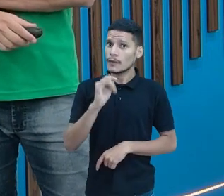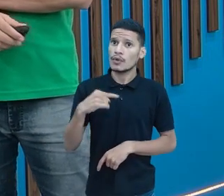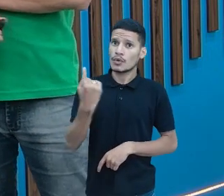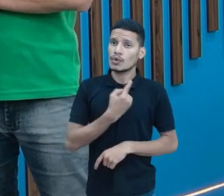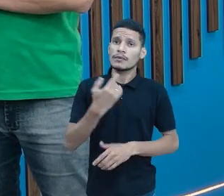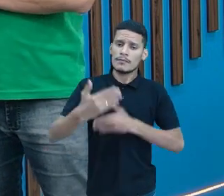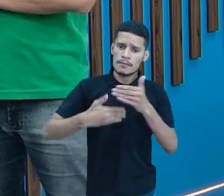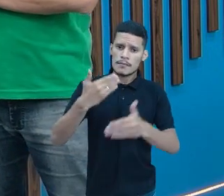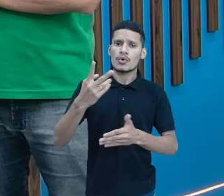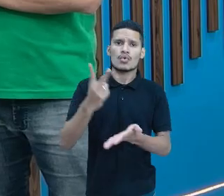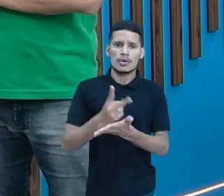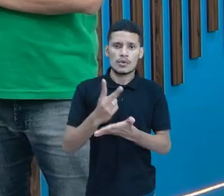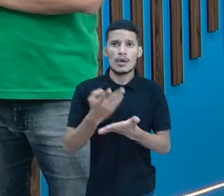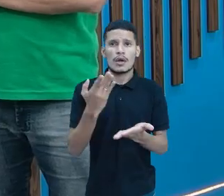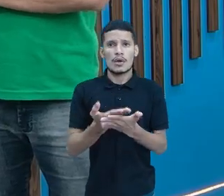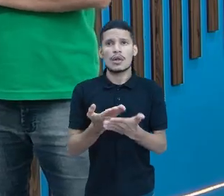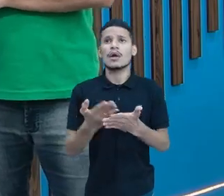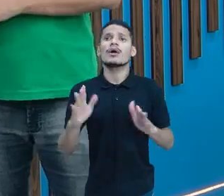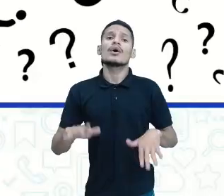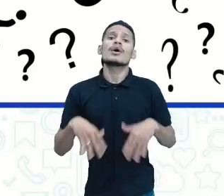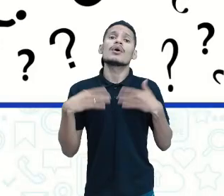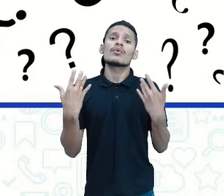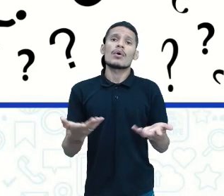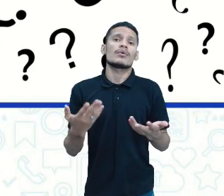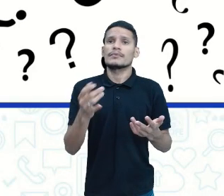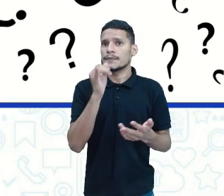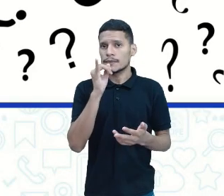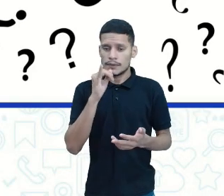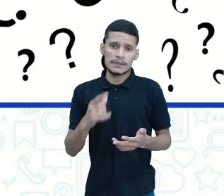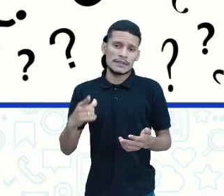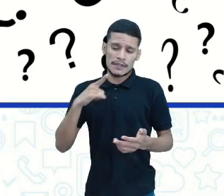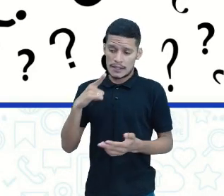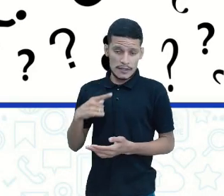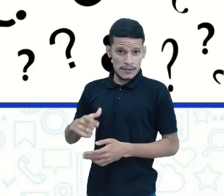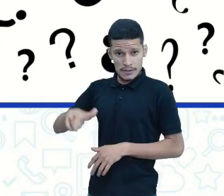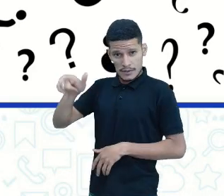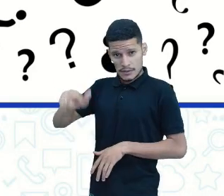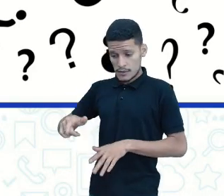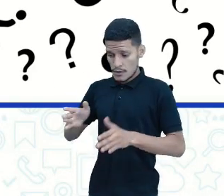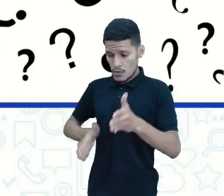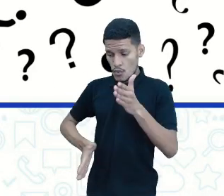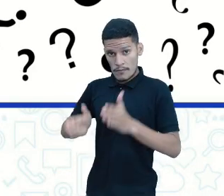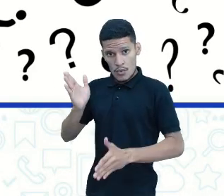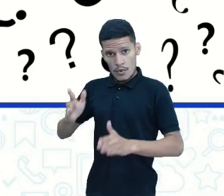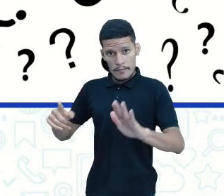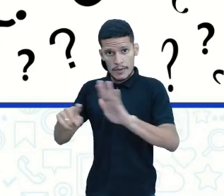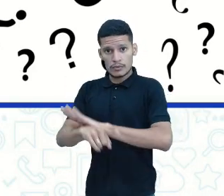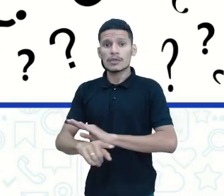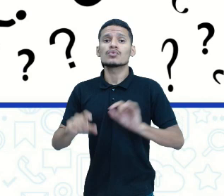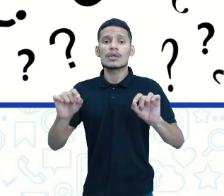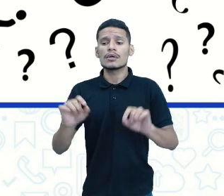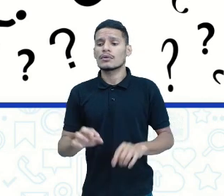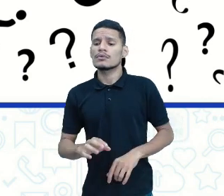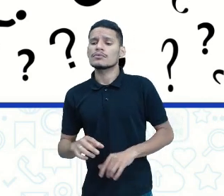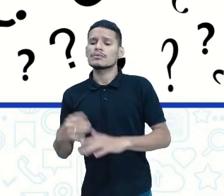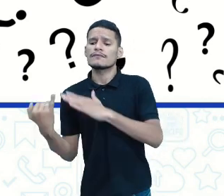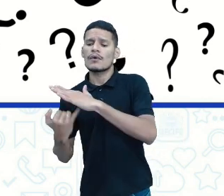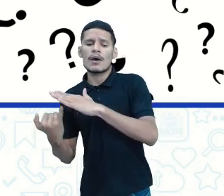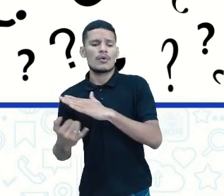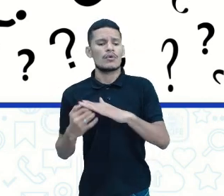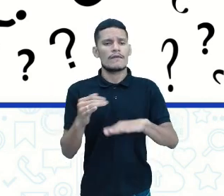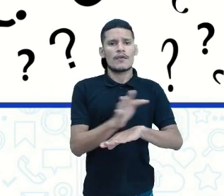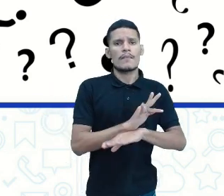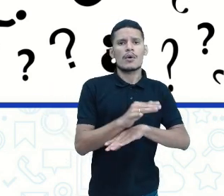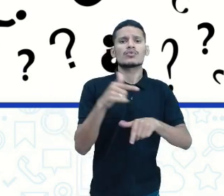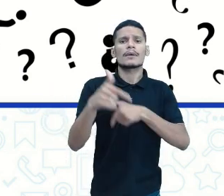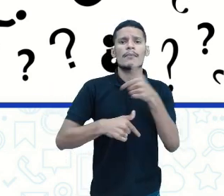Então é o seguinte, qual a diferença, né? Esse é o nosso robozinho que está perguntando aí, qual a diferença entre os dois, entre o trabalho formal e o